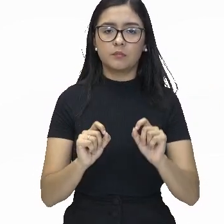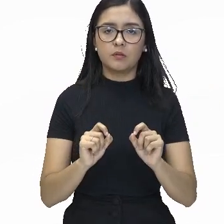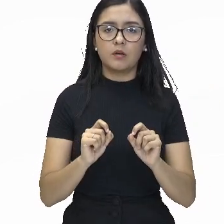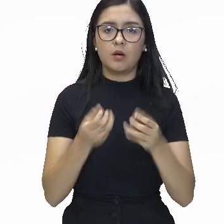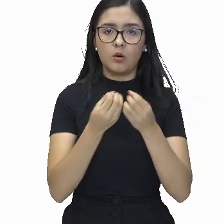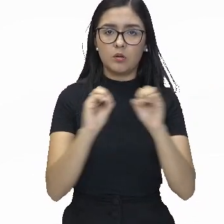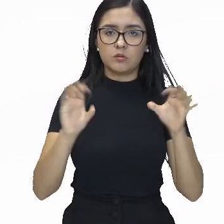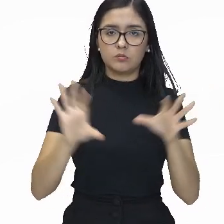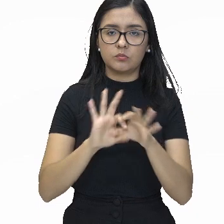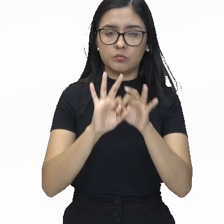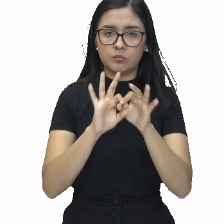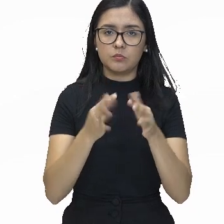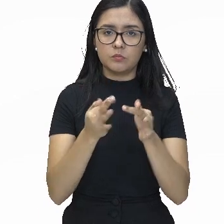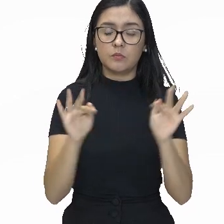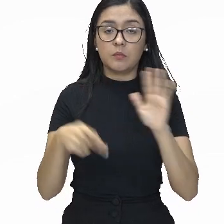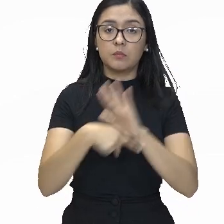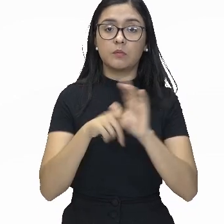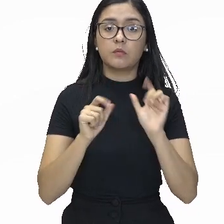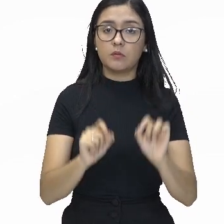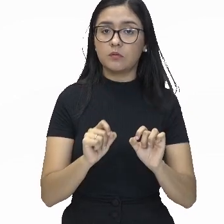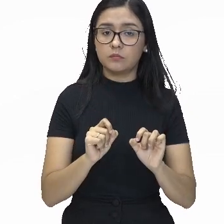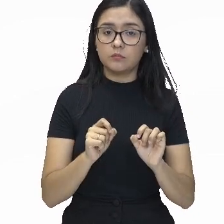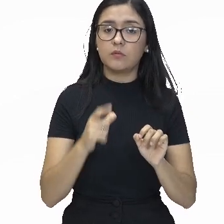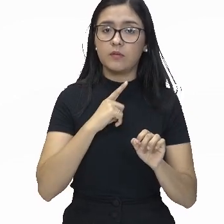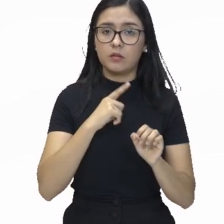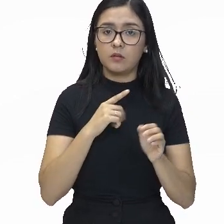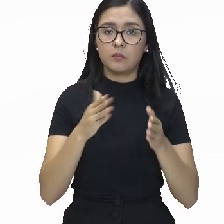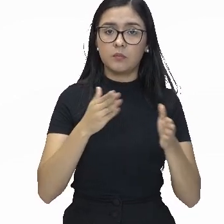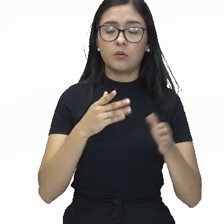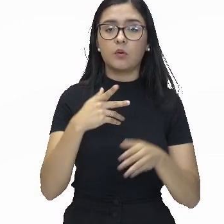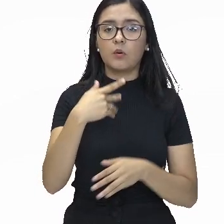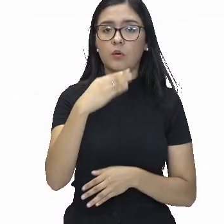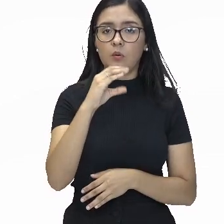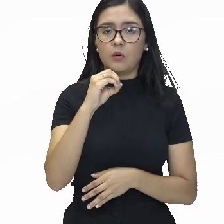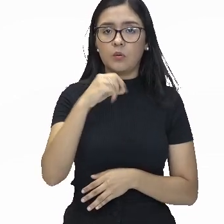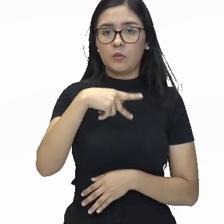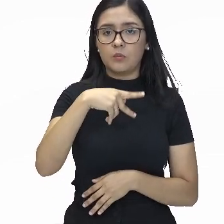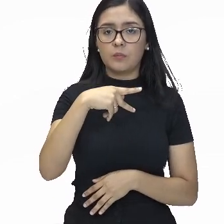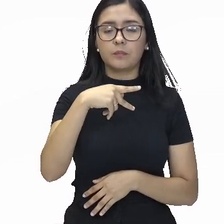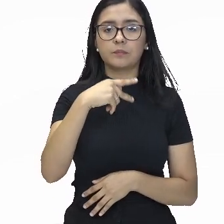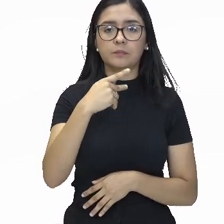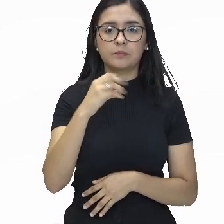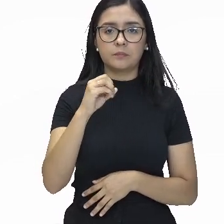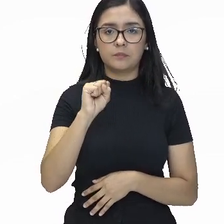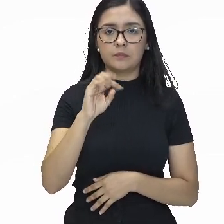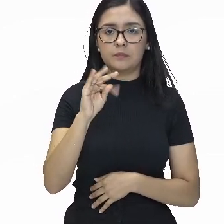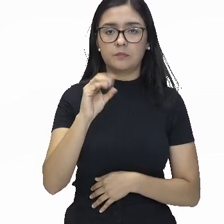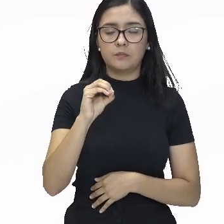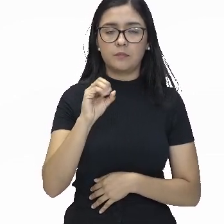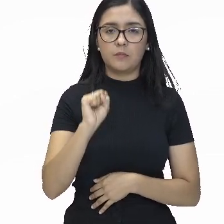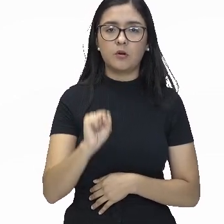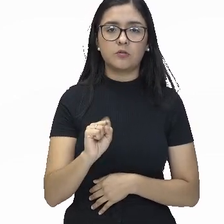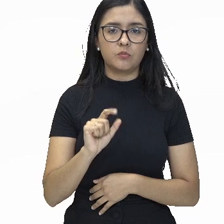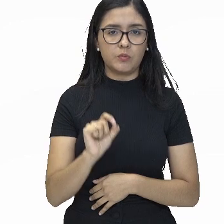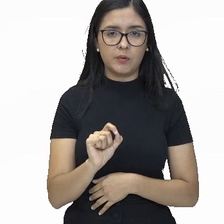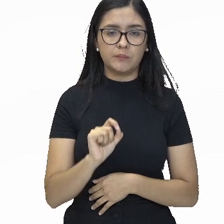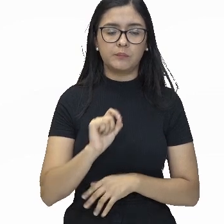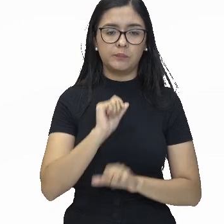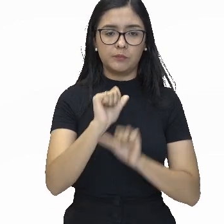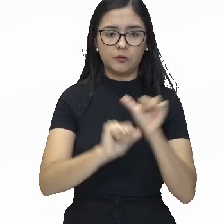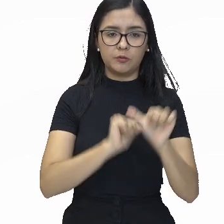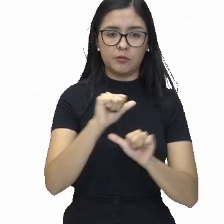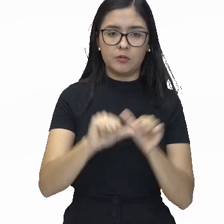oração subordinada, ela vai estar dentro de um período composto. Aí eu posso fazer o seguinte, transformar